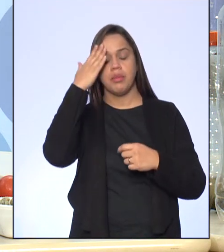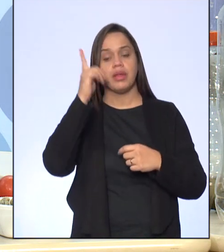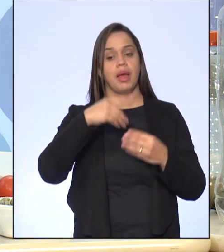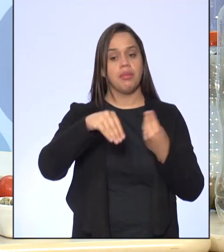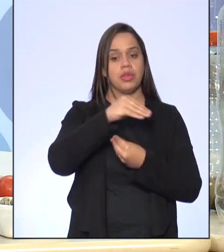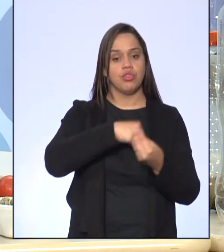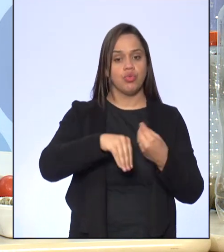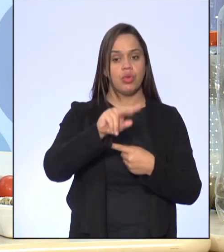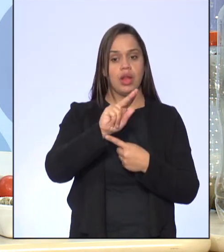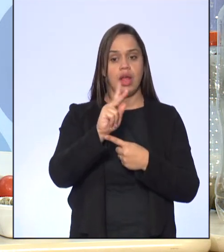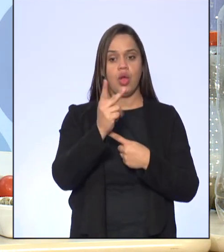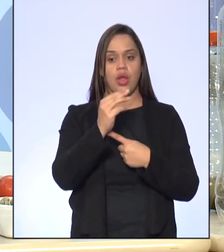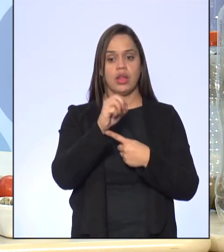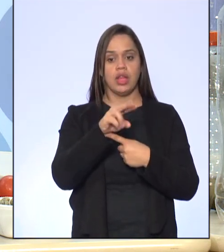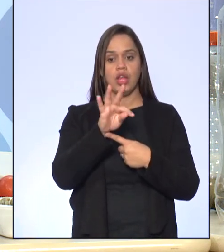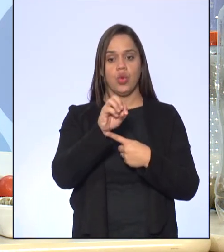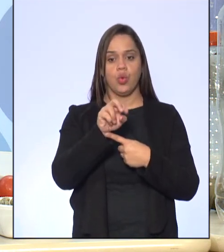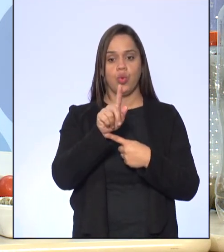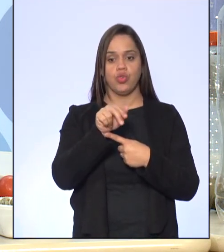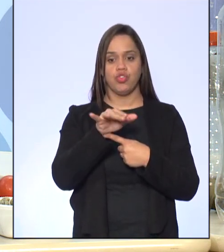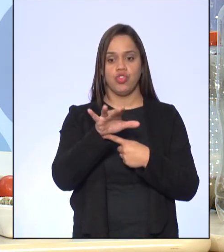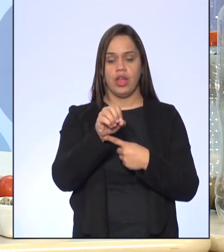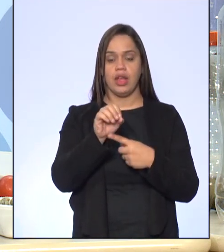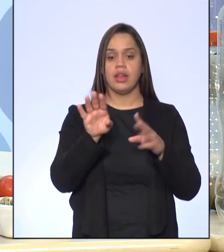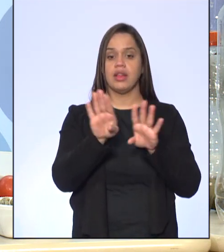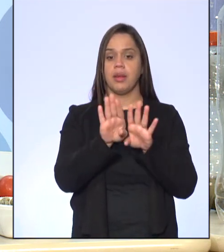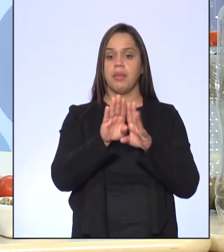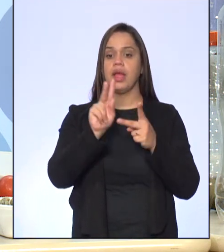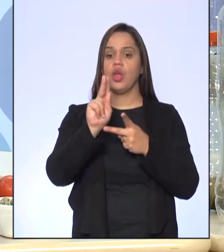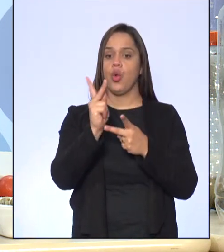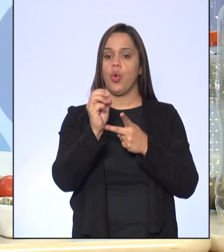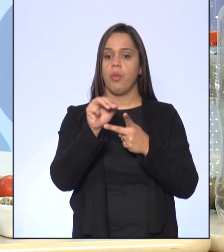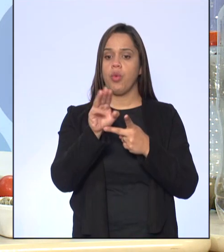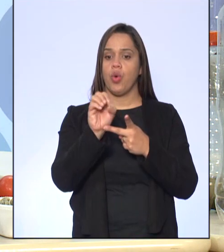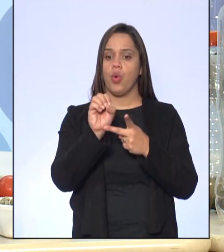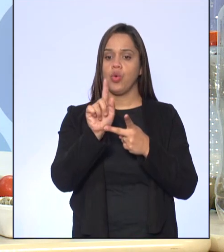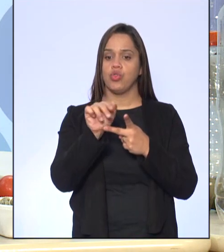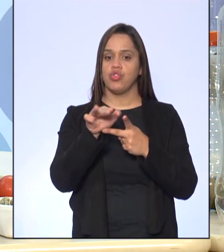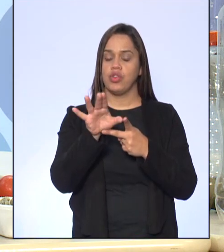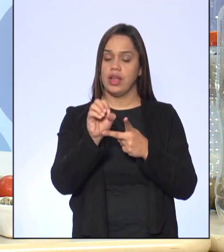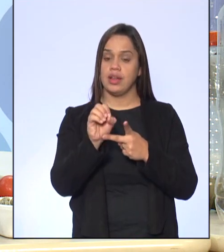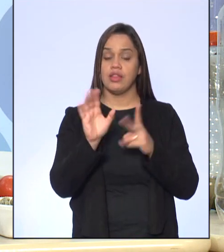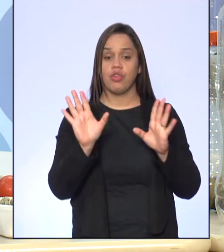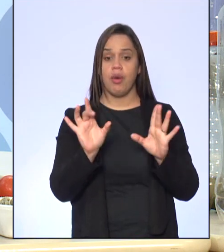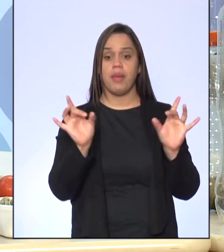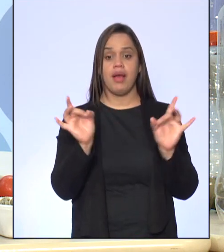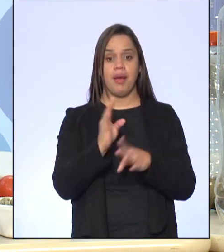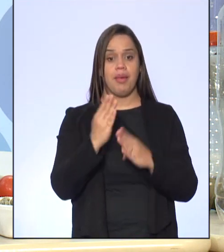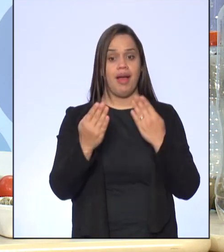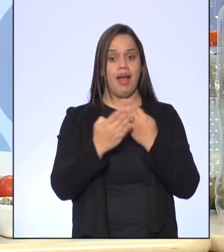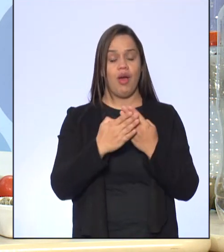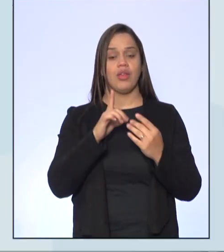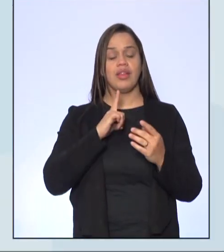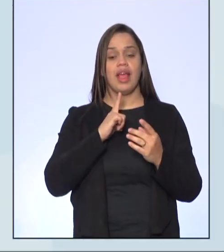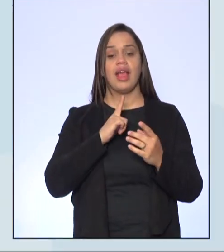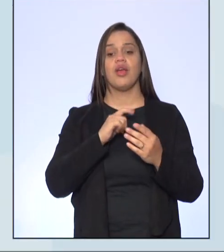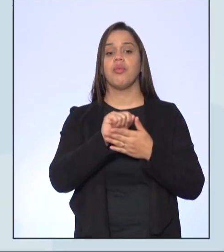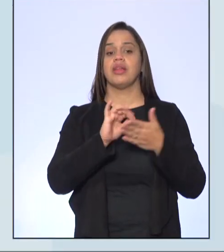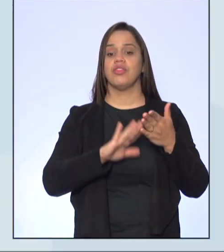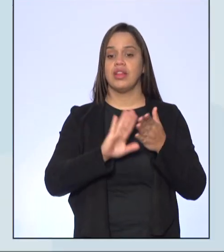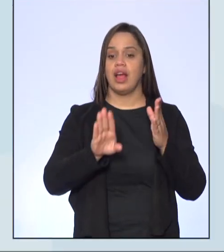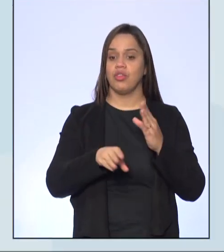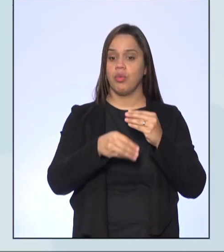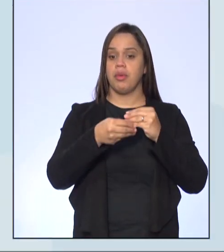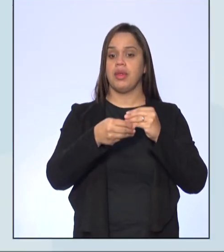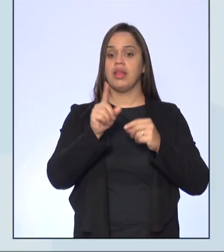e heterogênea, tá bom? E para a gente fechar a nossa aula, a gente tem uma atividade complementar, que é o caderno do aluno,